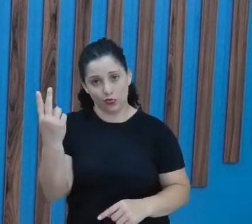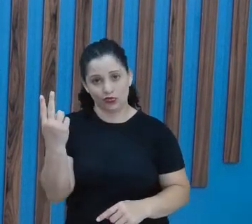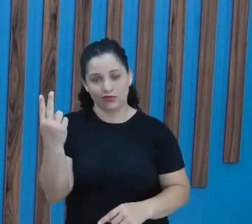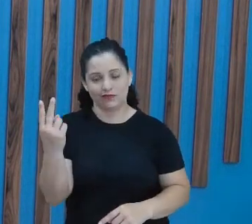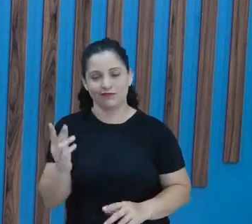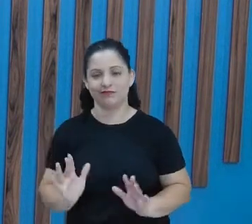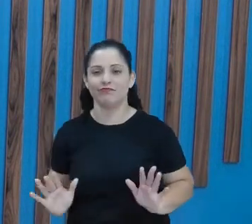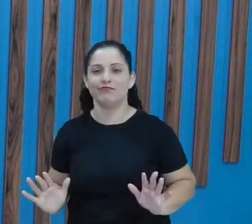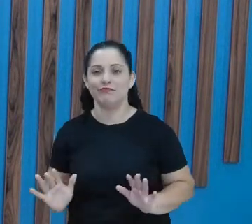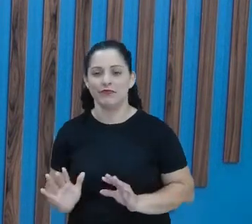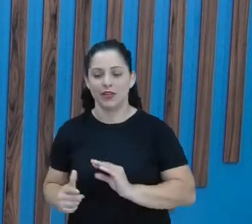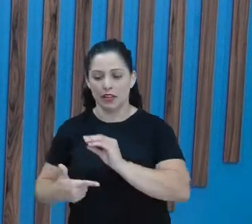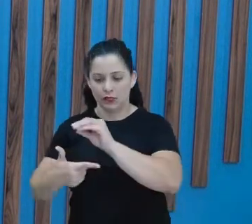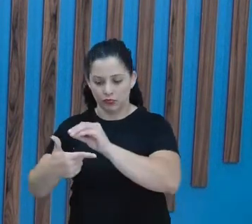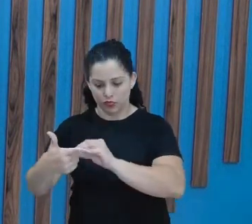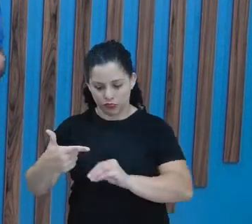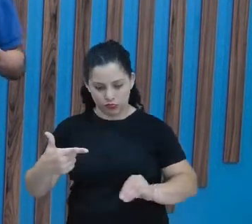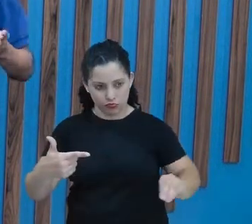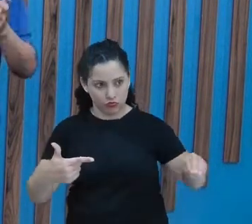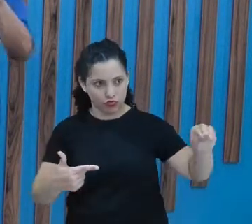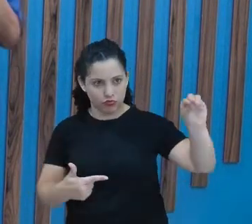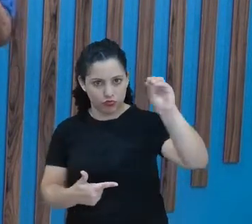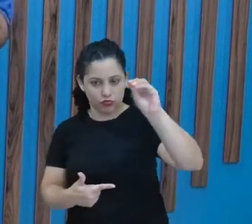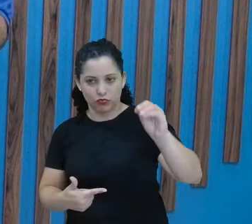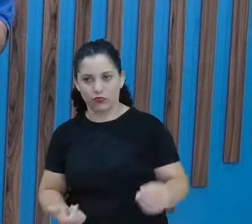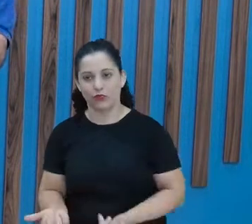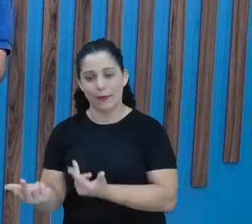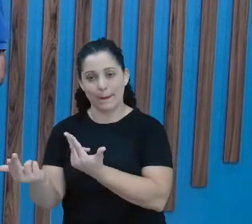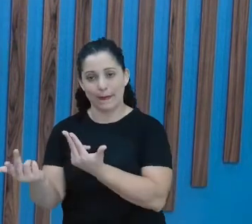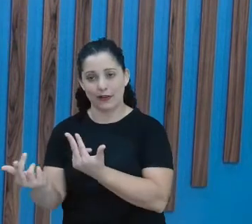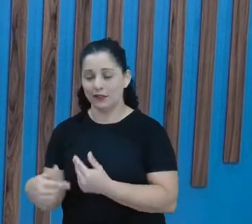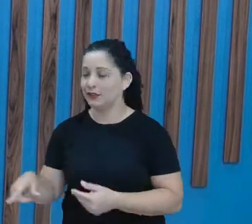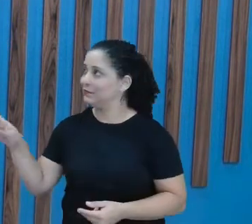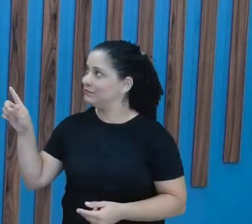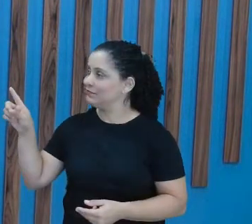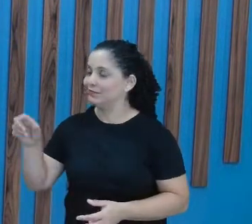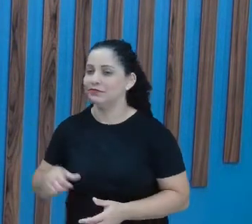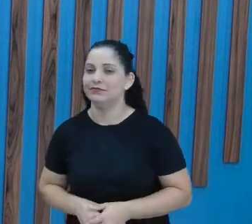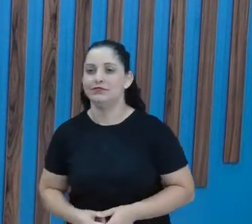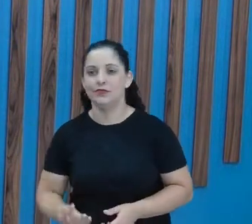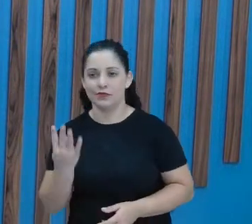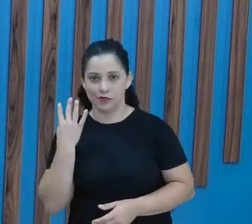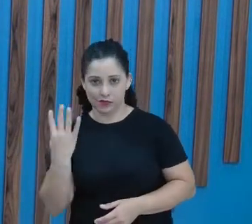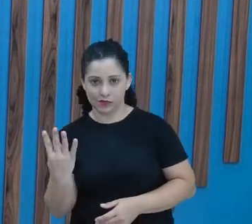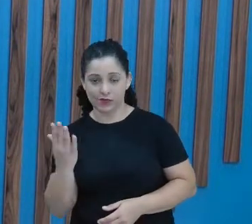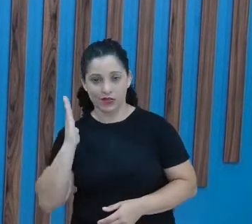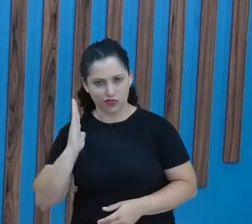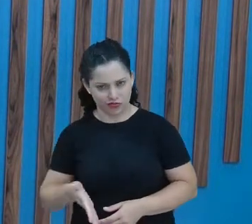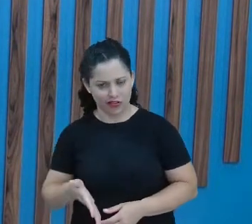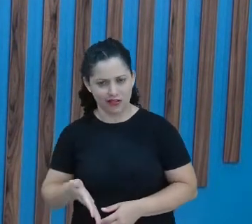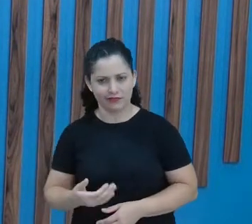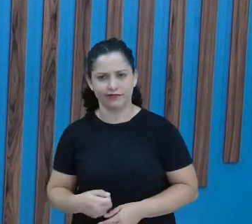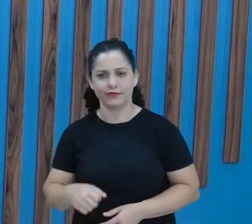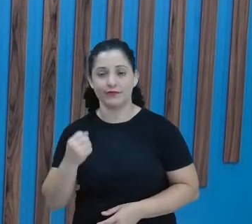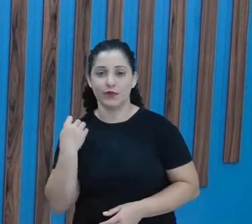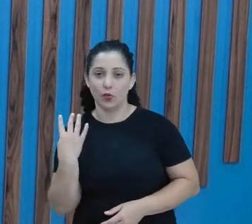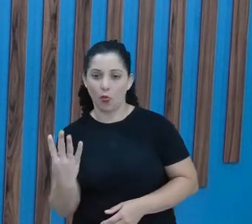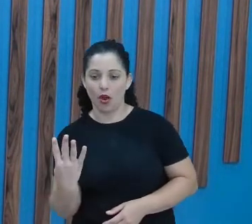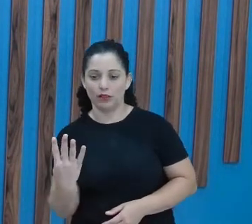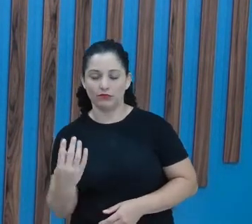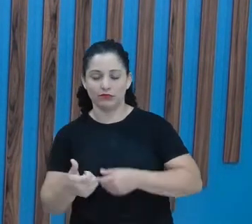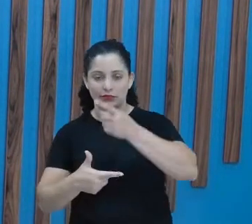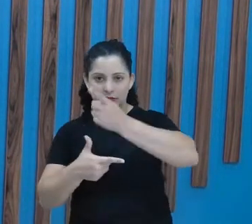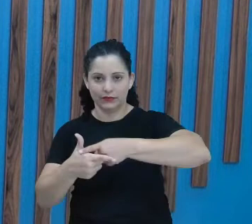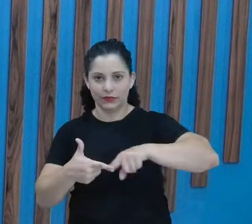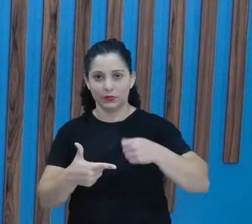Tá vendo? Mesma coisa eu faço com outro elemento, O 4 lá, ó. Esse 4 já tem 4, professor. 4 dividido por 4 vai dar